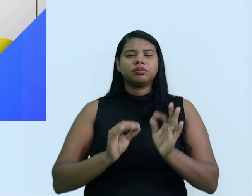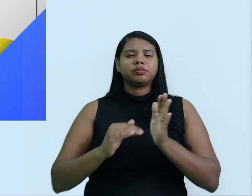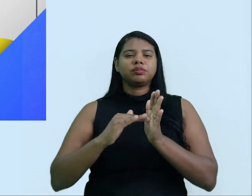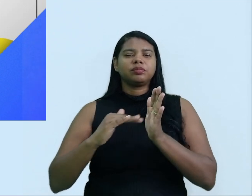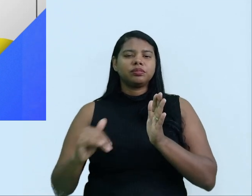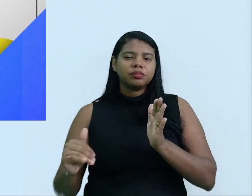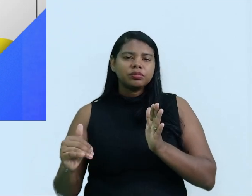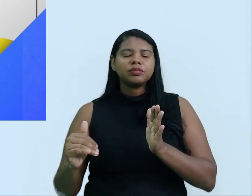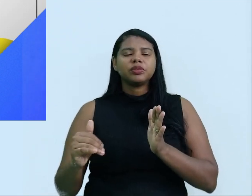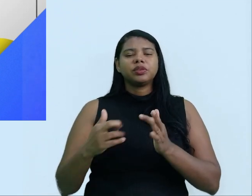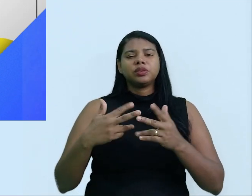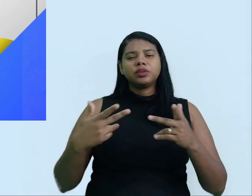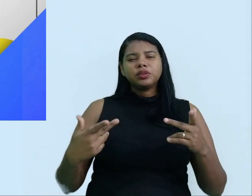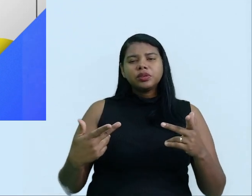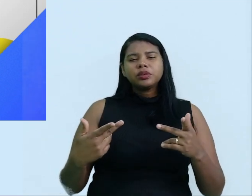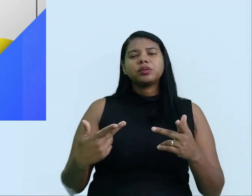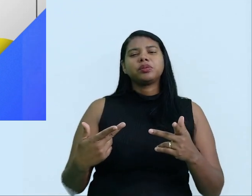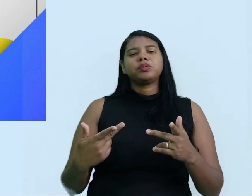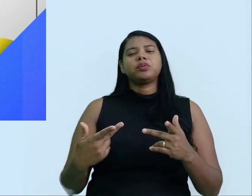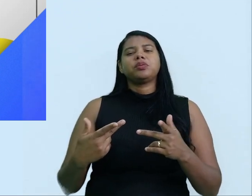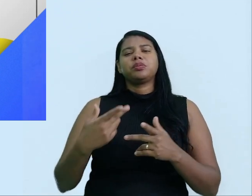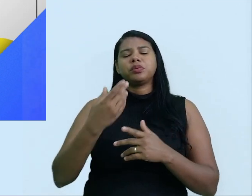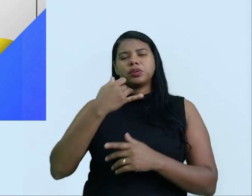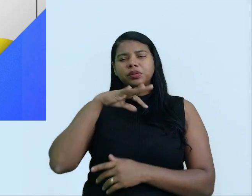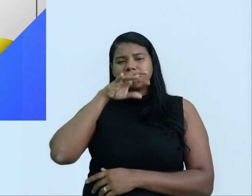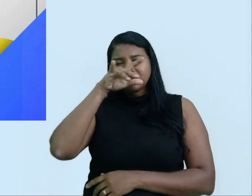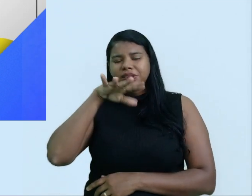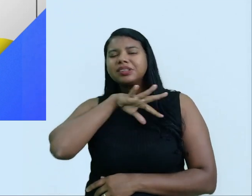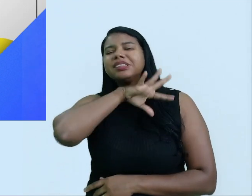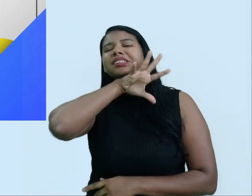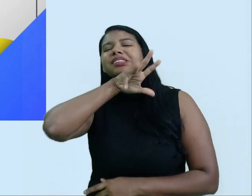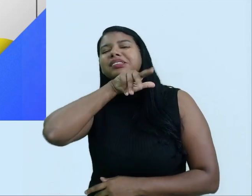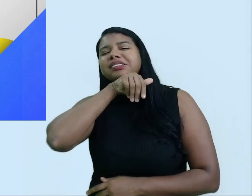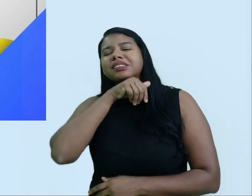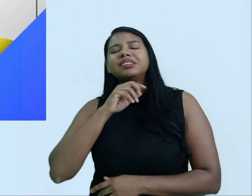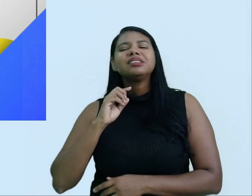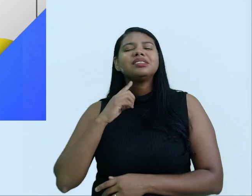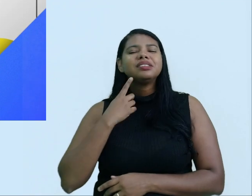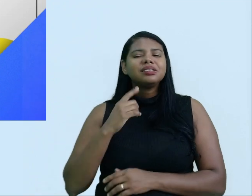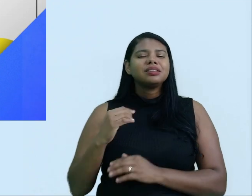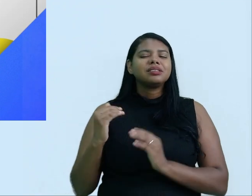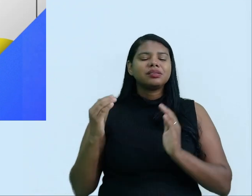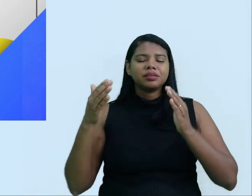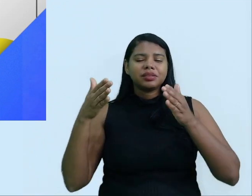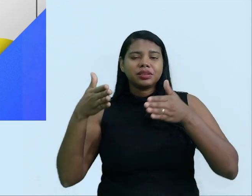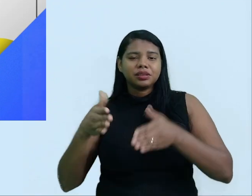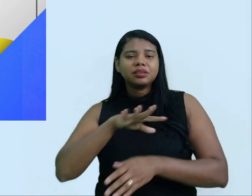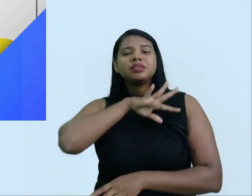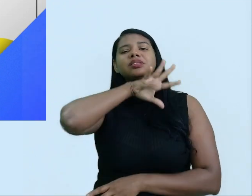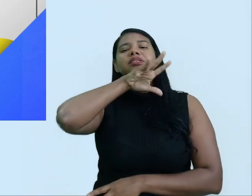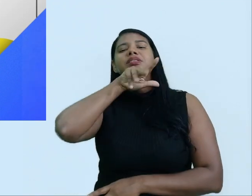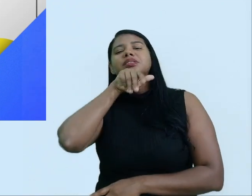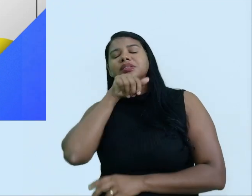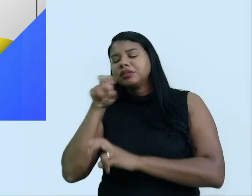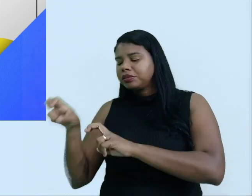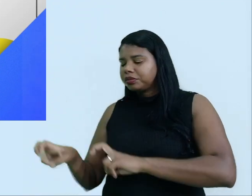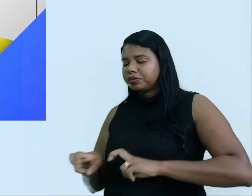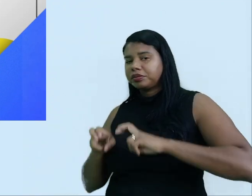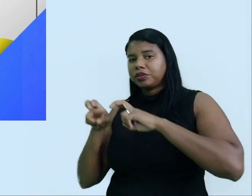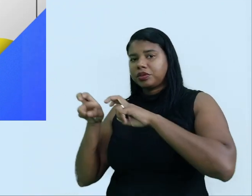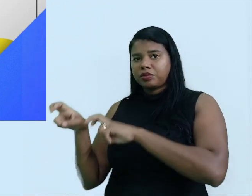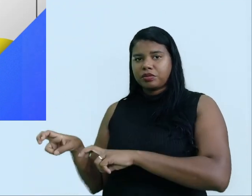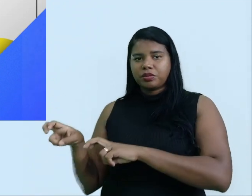de secreções, excreções e restos de animais. Então, está bem voltado para o ramo da atividade rural, como